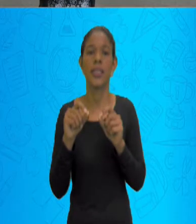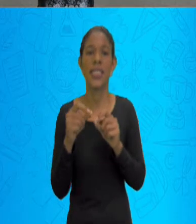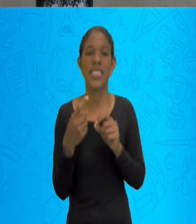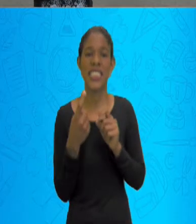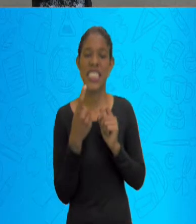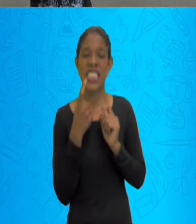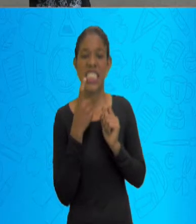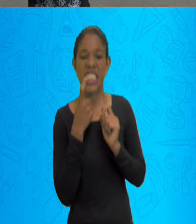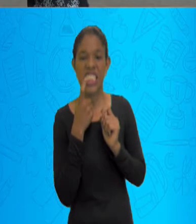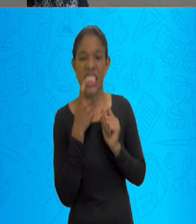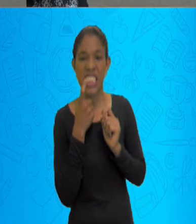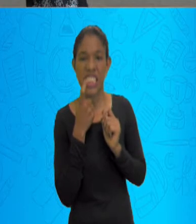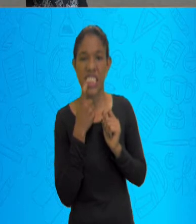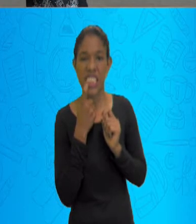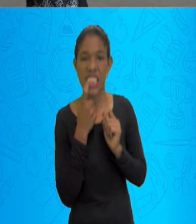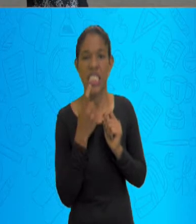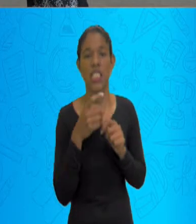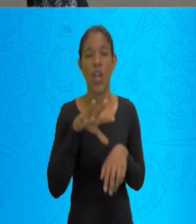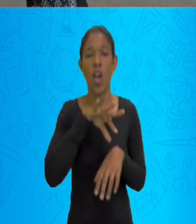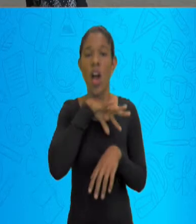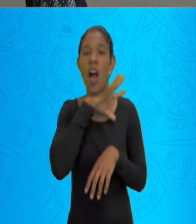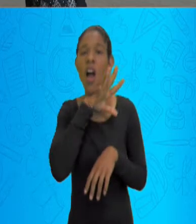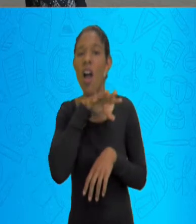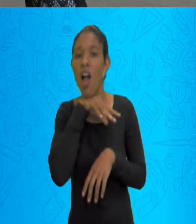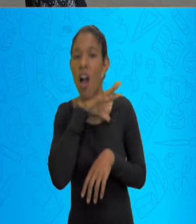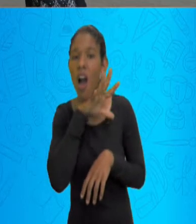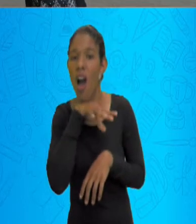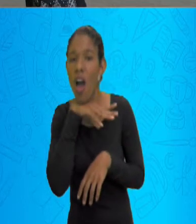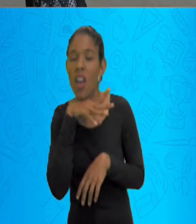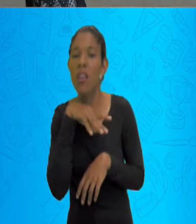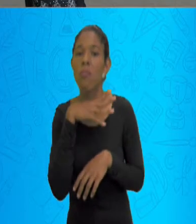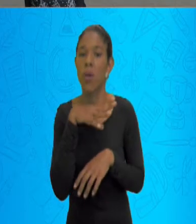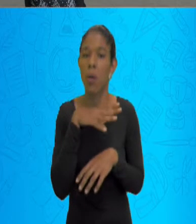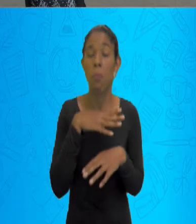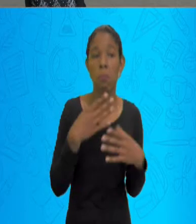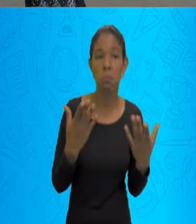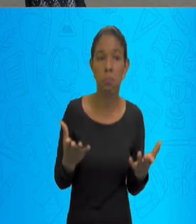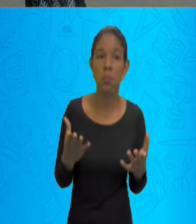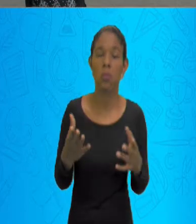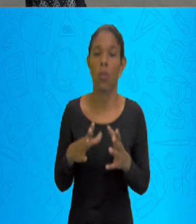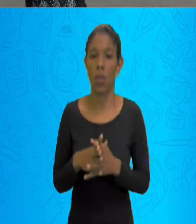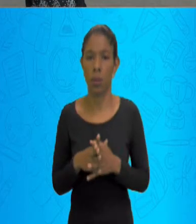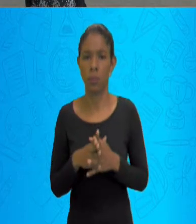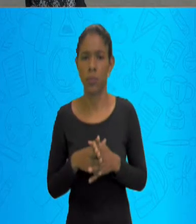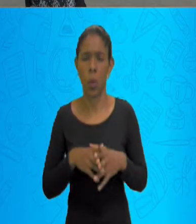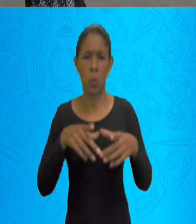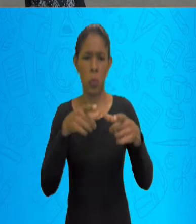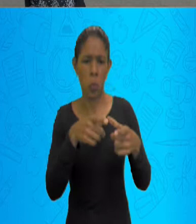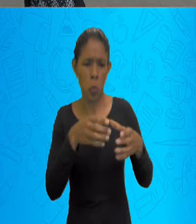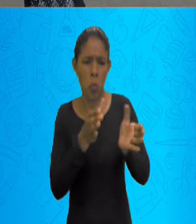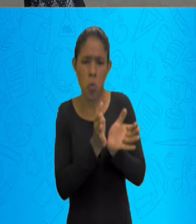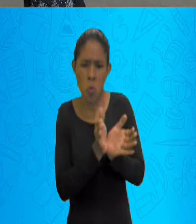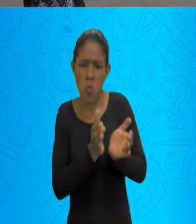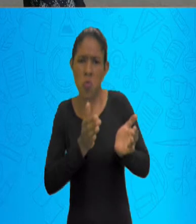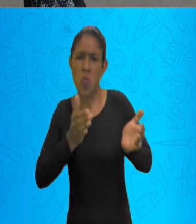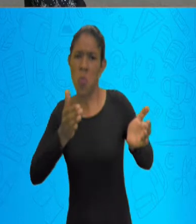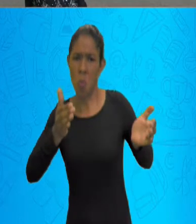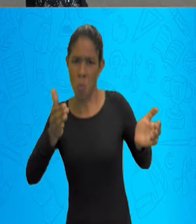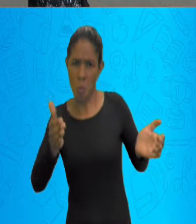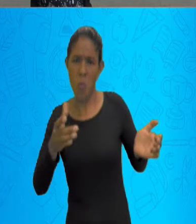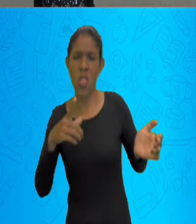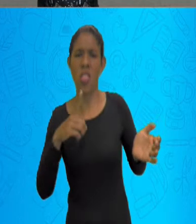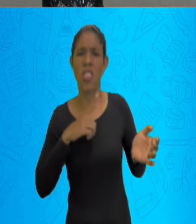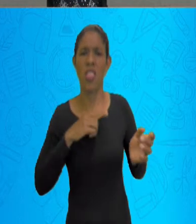A maioria tem a presa bem protuberante, bem para fora. Por quê? Por que